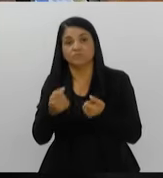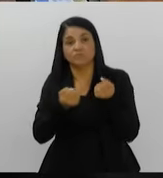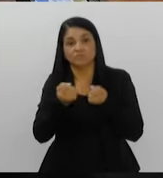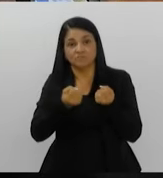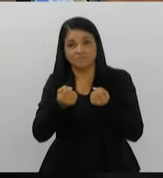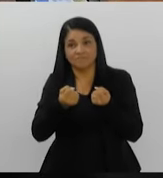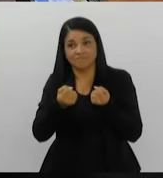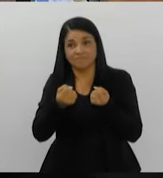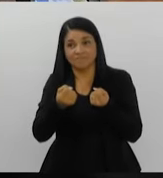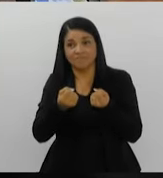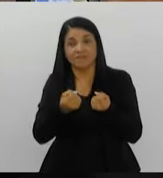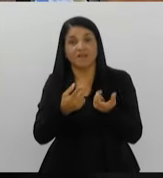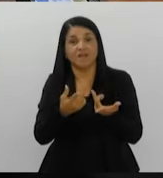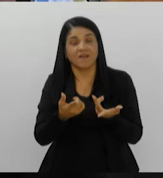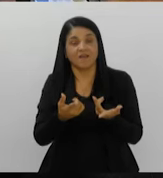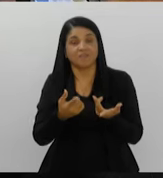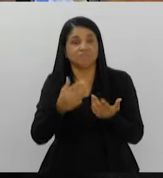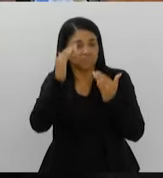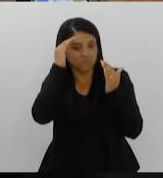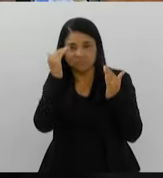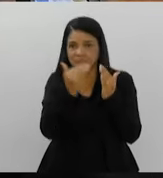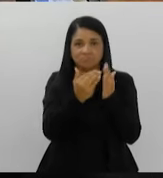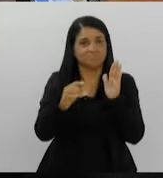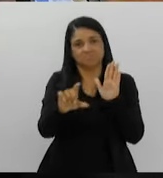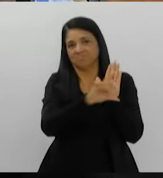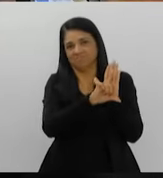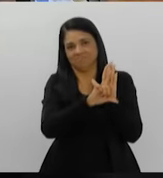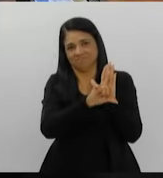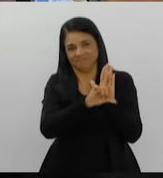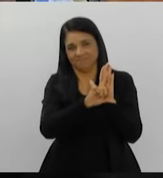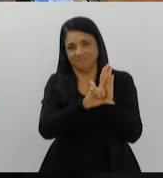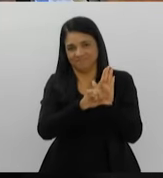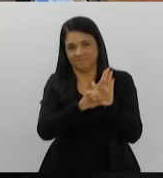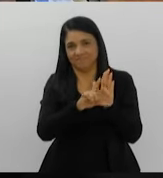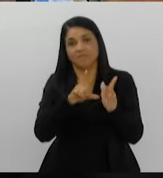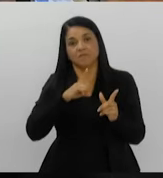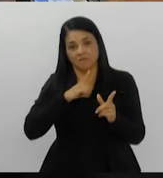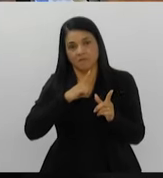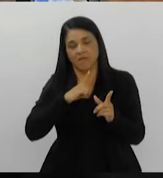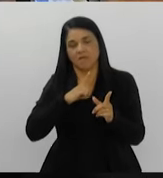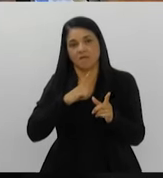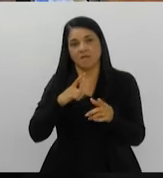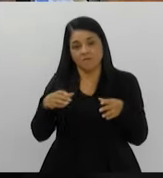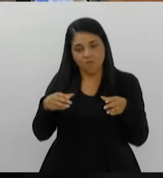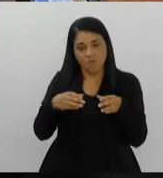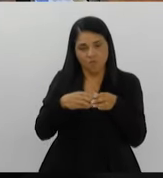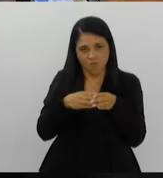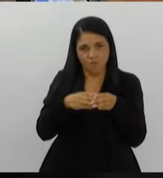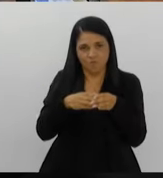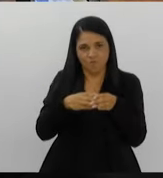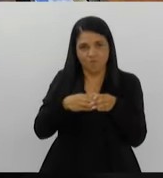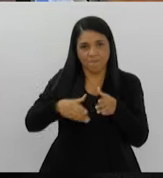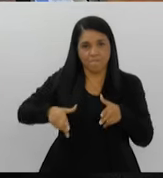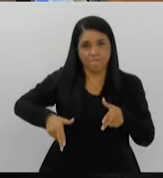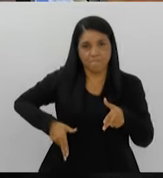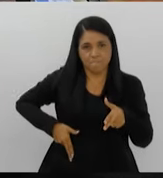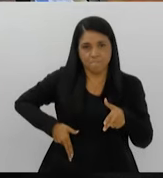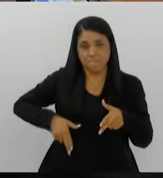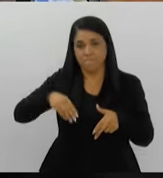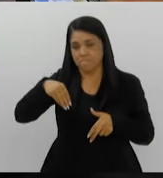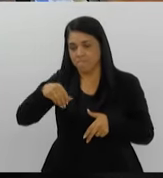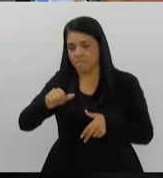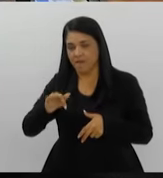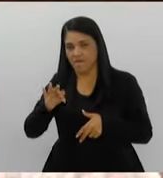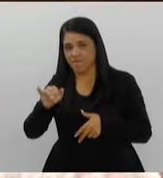uma lei. E aí, presidente, existe a máfia do reboque, sim. Existe a máfia do